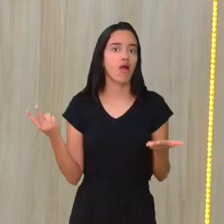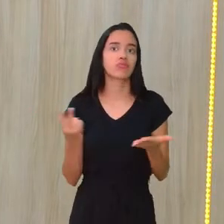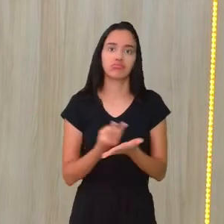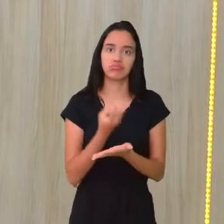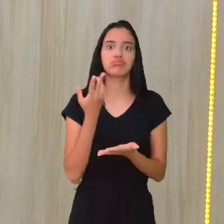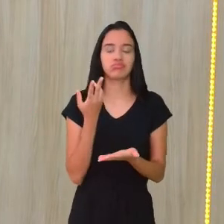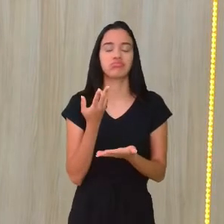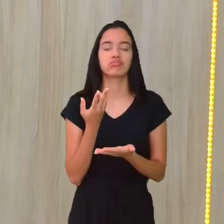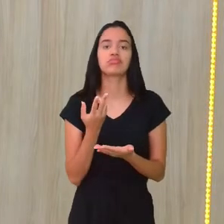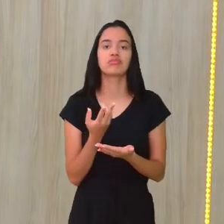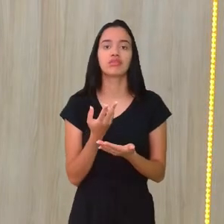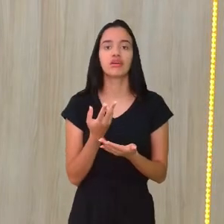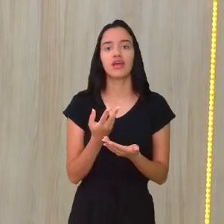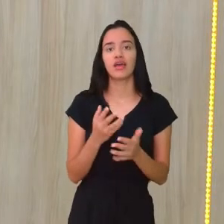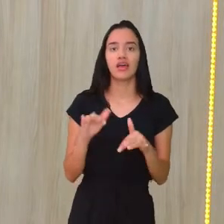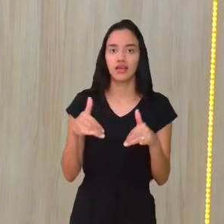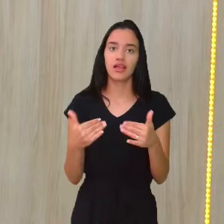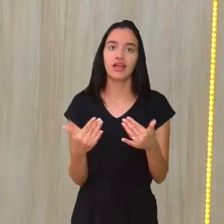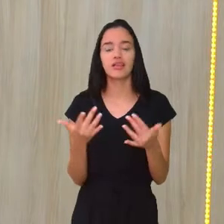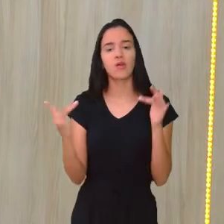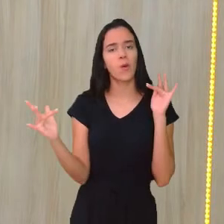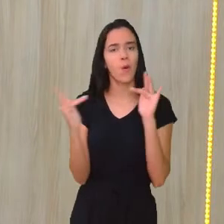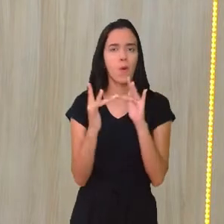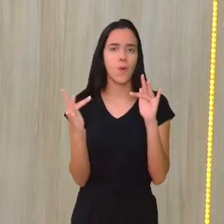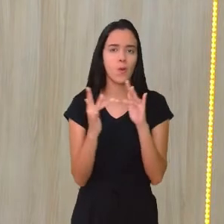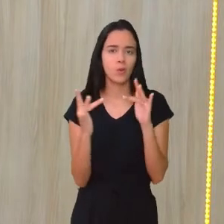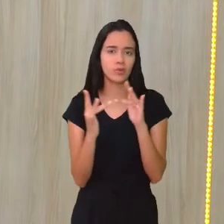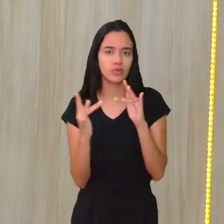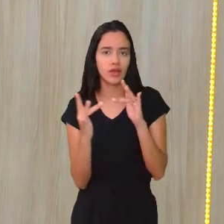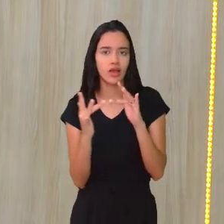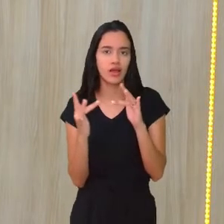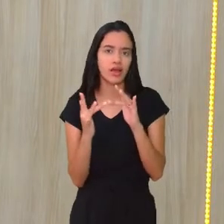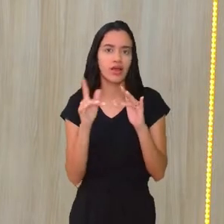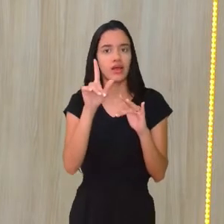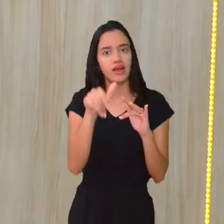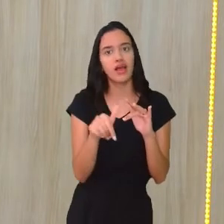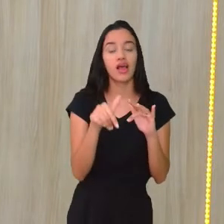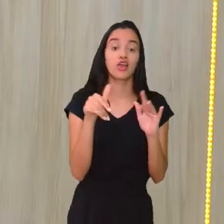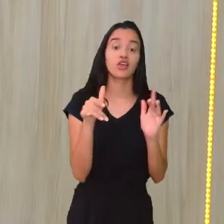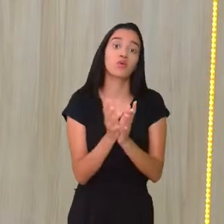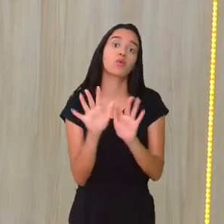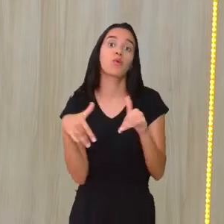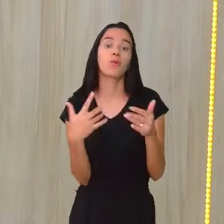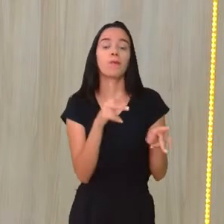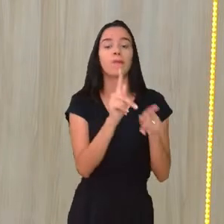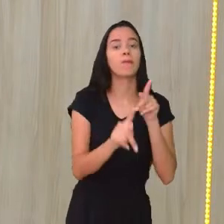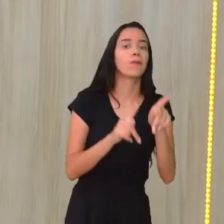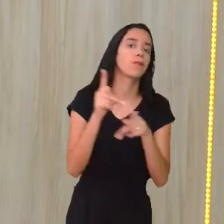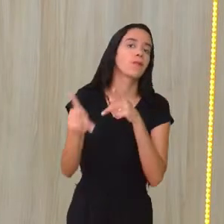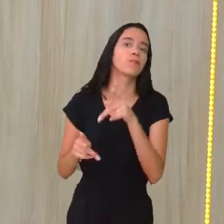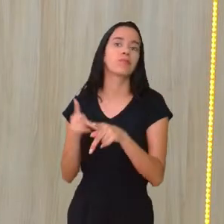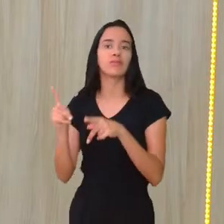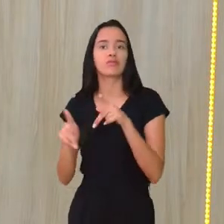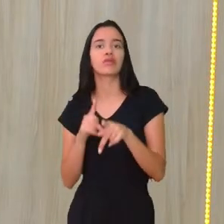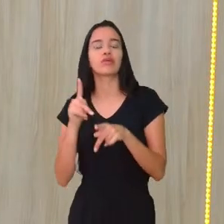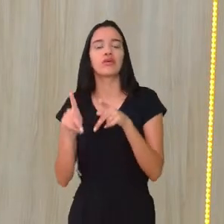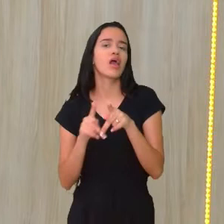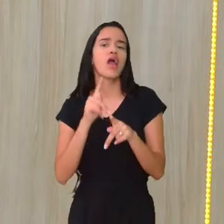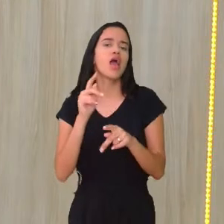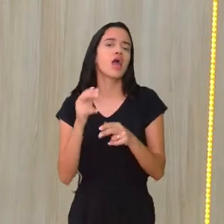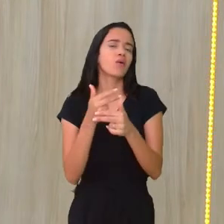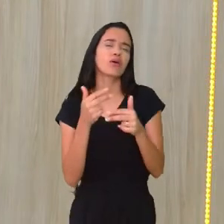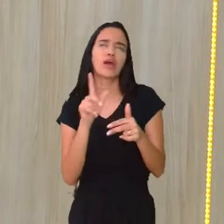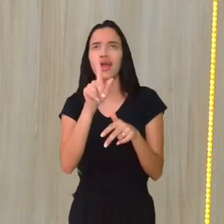aí esse contato, não é, com o público, ele era algo, não